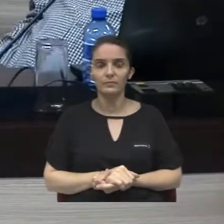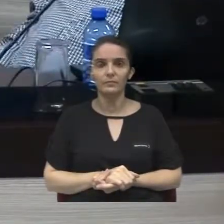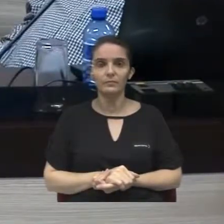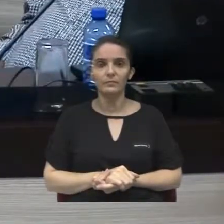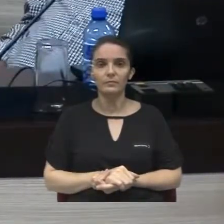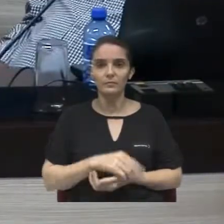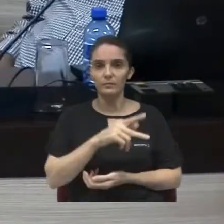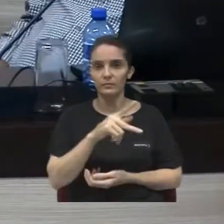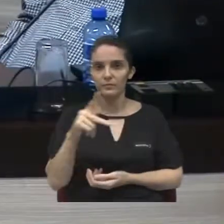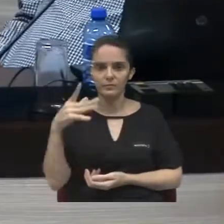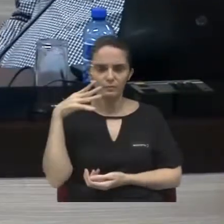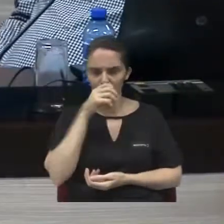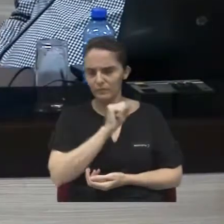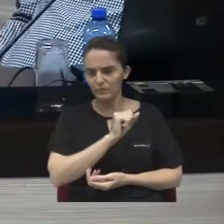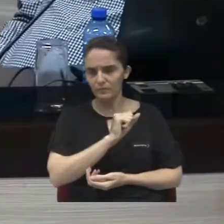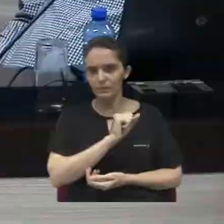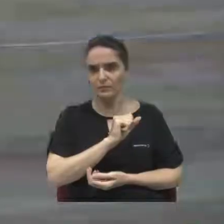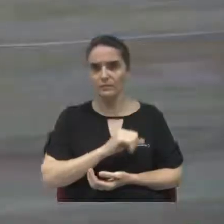Senhor presidente, vou ser muito breve.